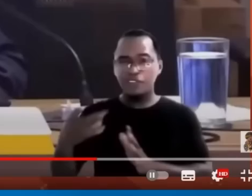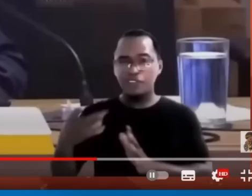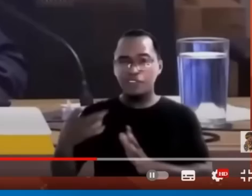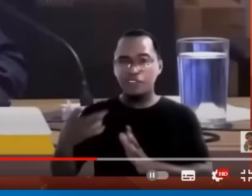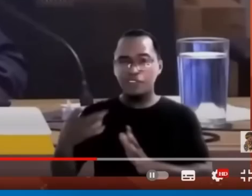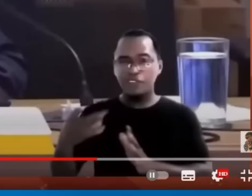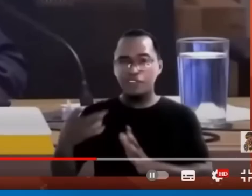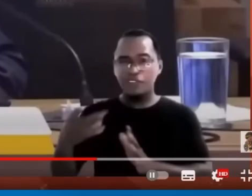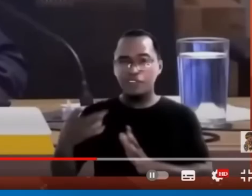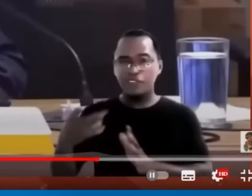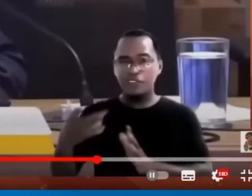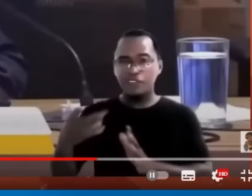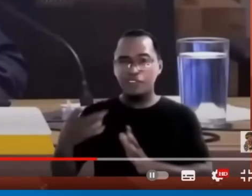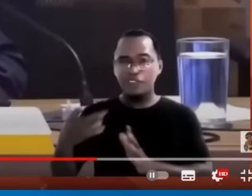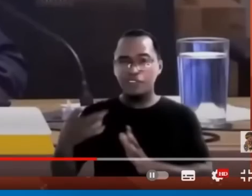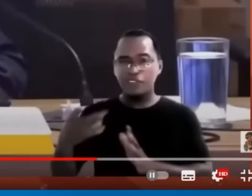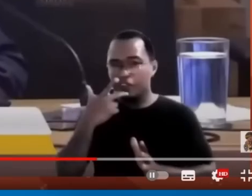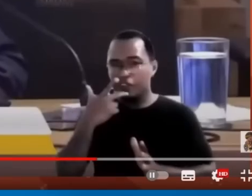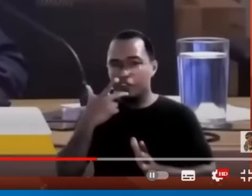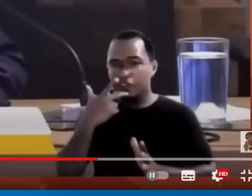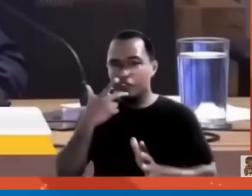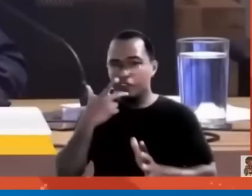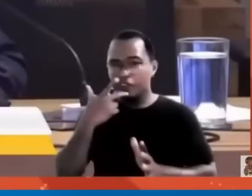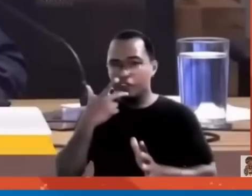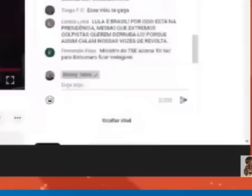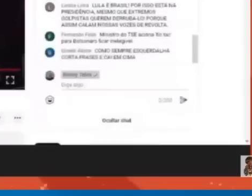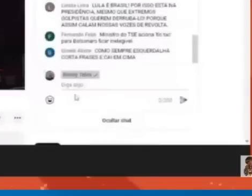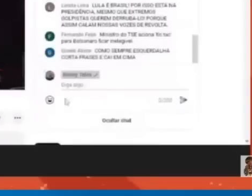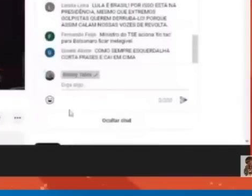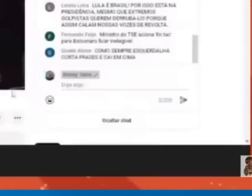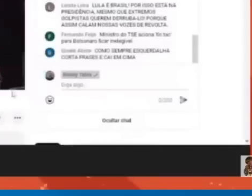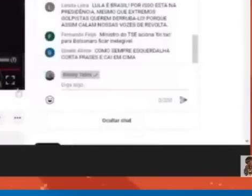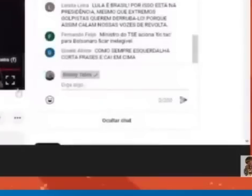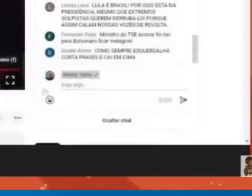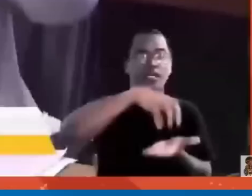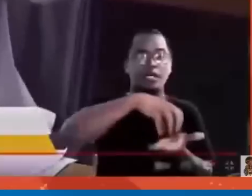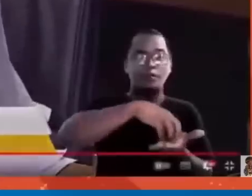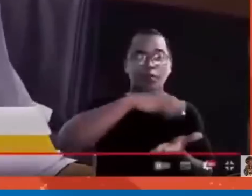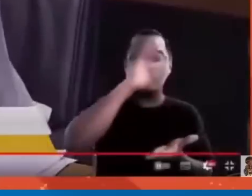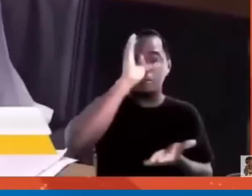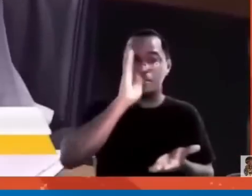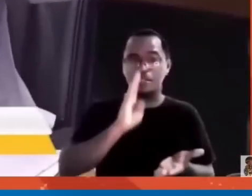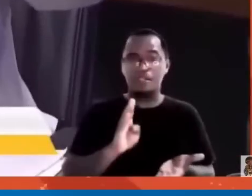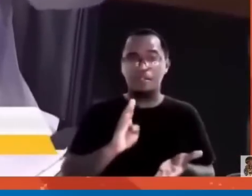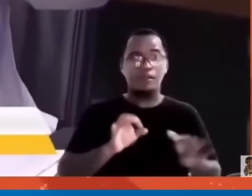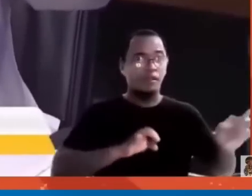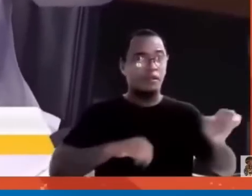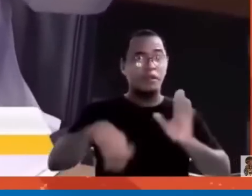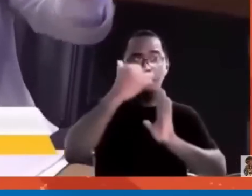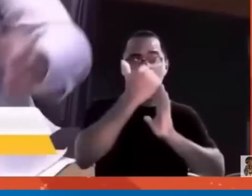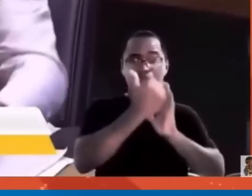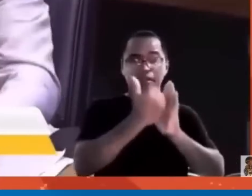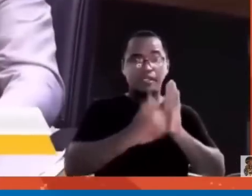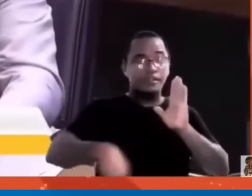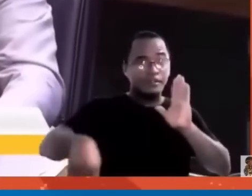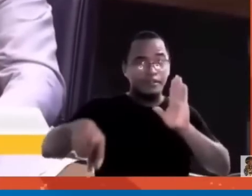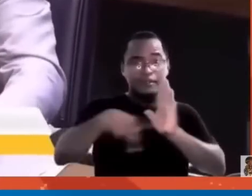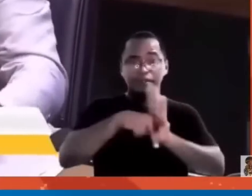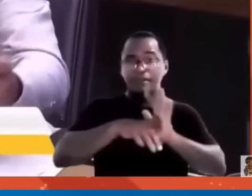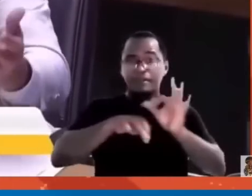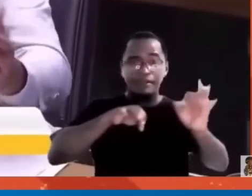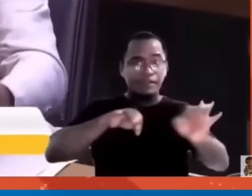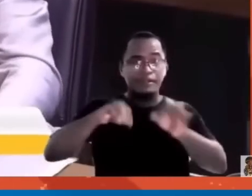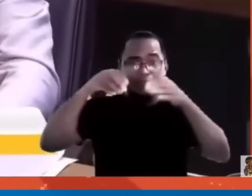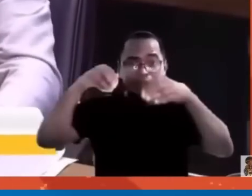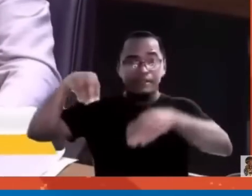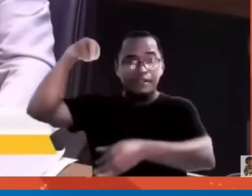Augusto Heleno. Então, presidente. Planejada dentro de um acampamento que o senhor acabou de dizer que eles estavam fazendo ali, são